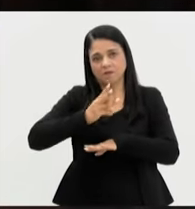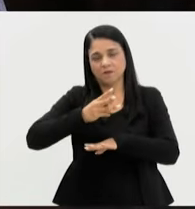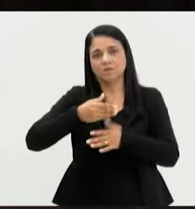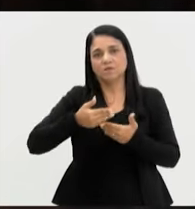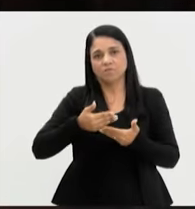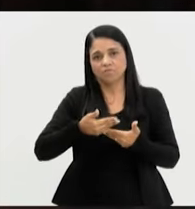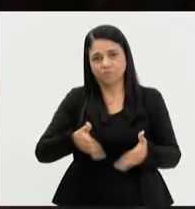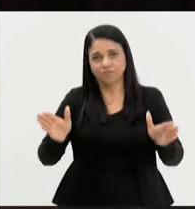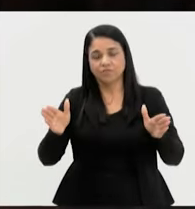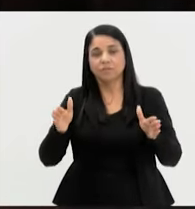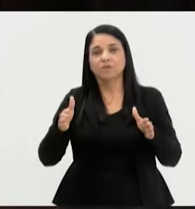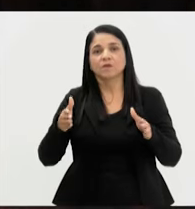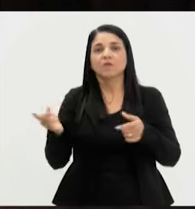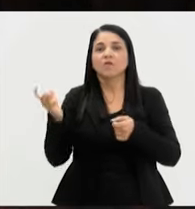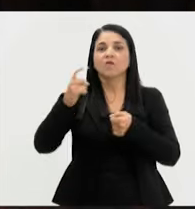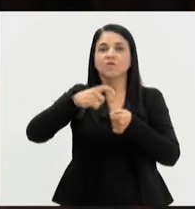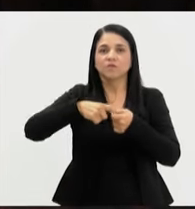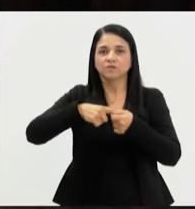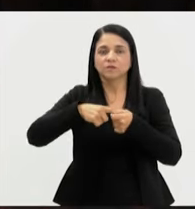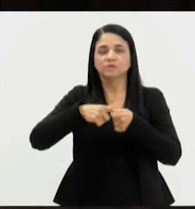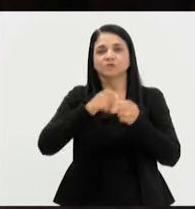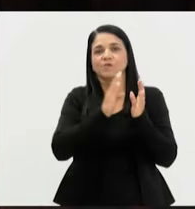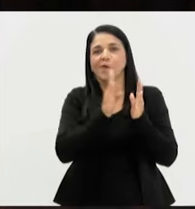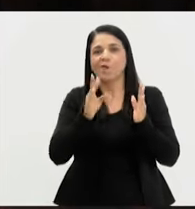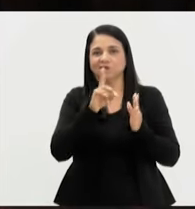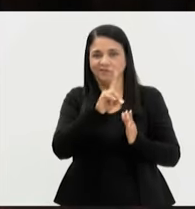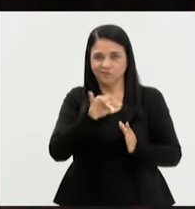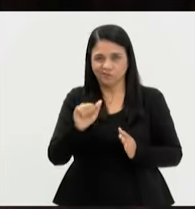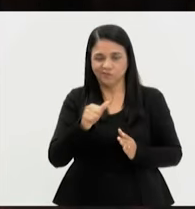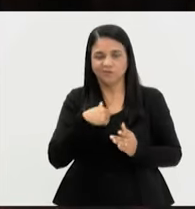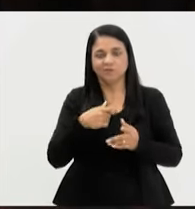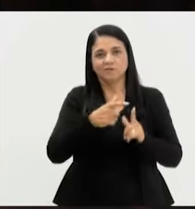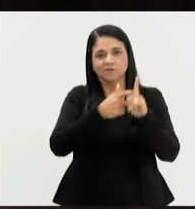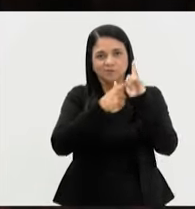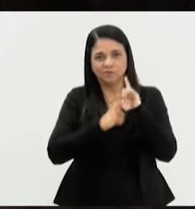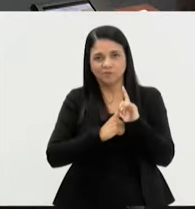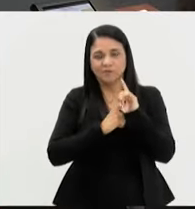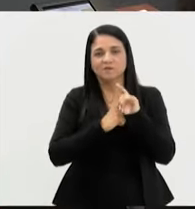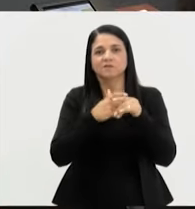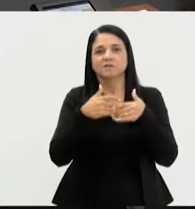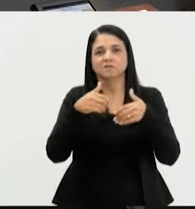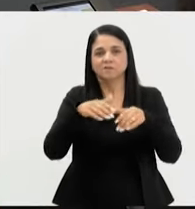horas quando retornaremos com a ordem do dia está suspensa